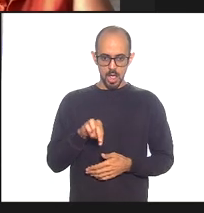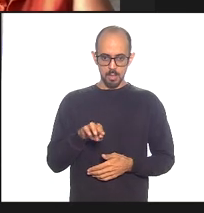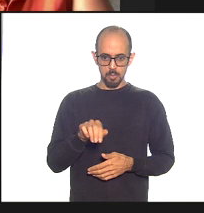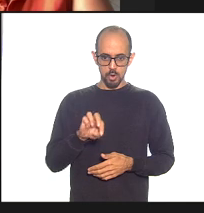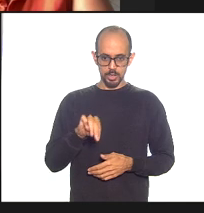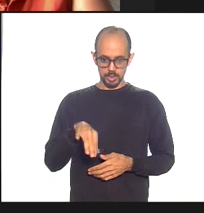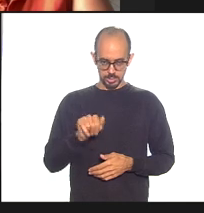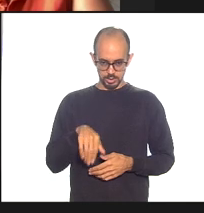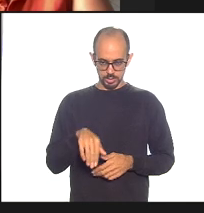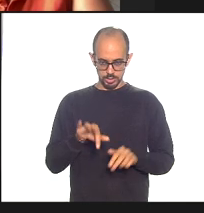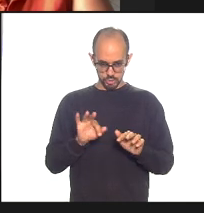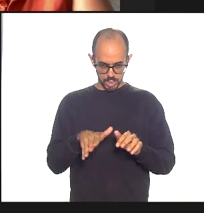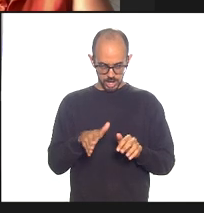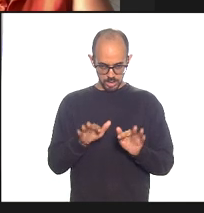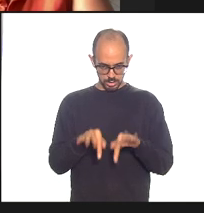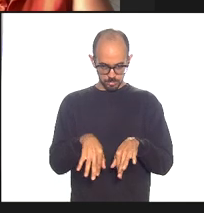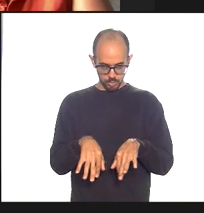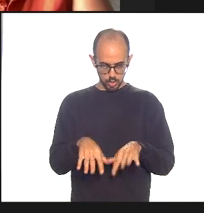Deputada Célia.